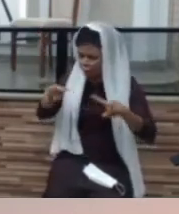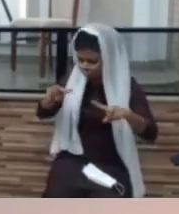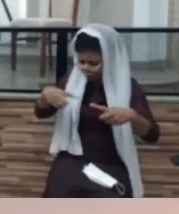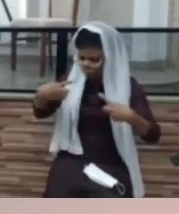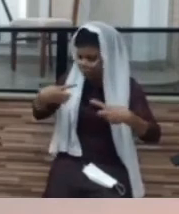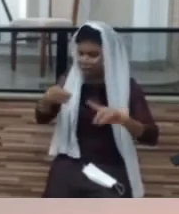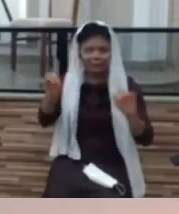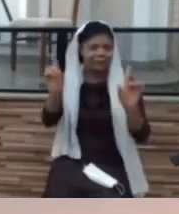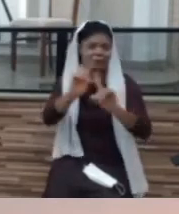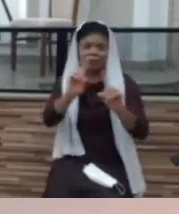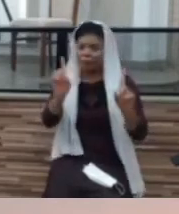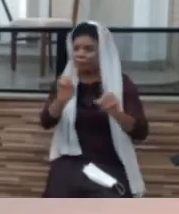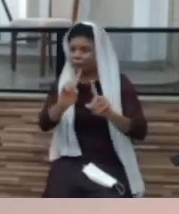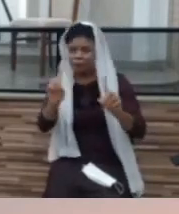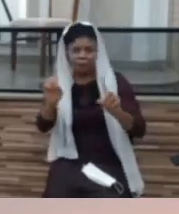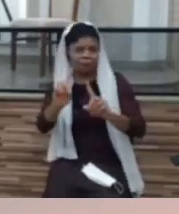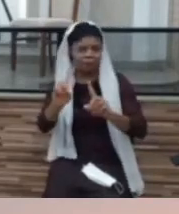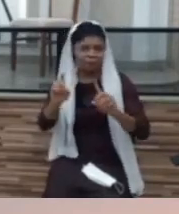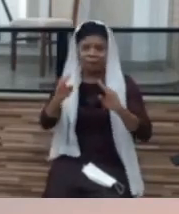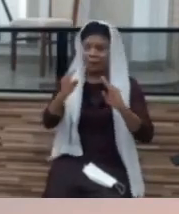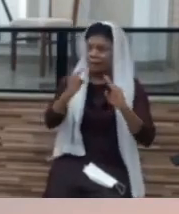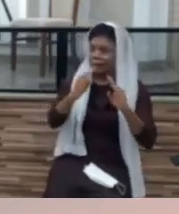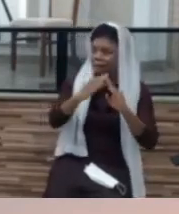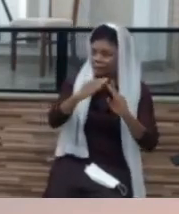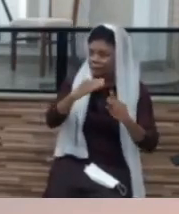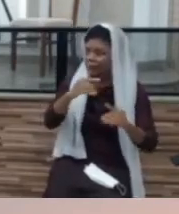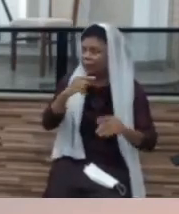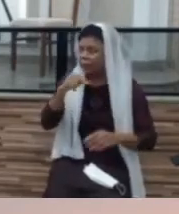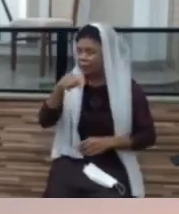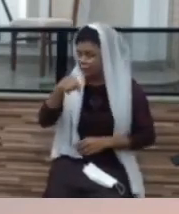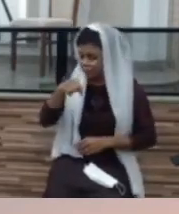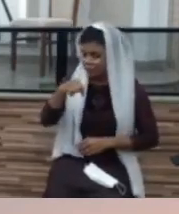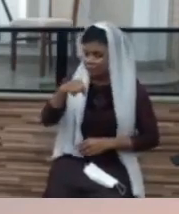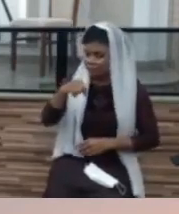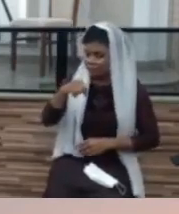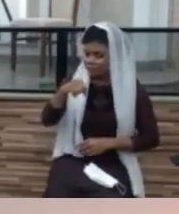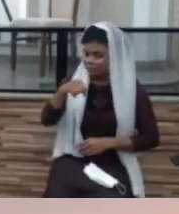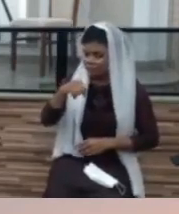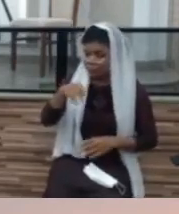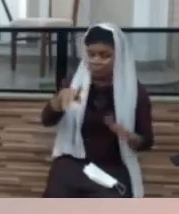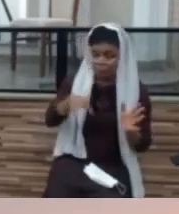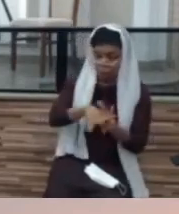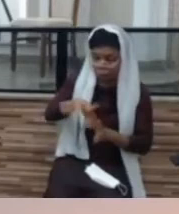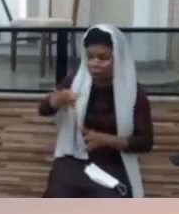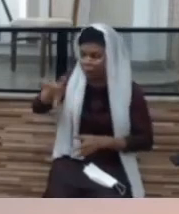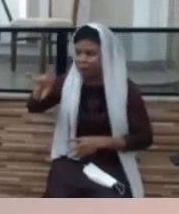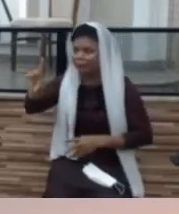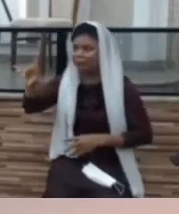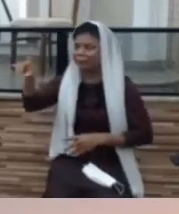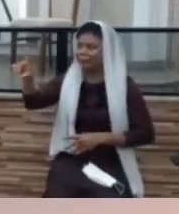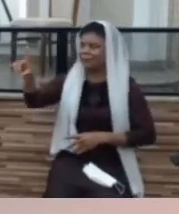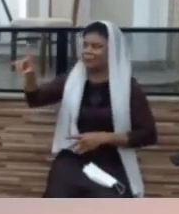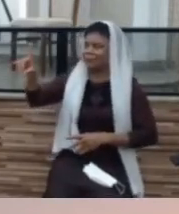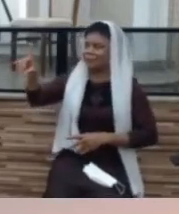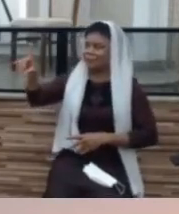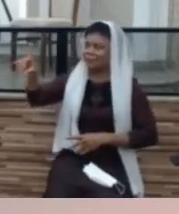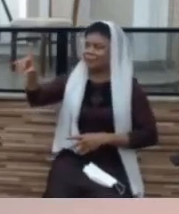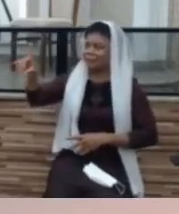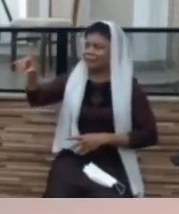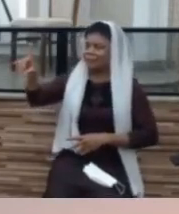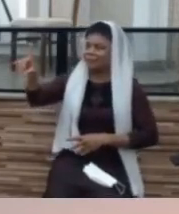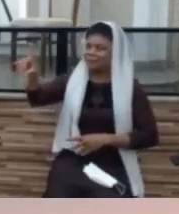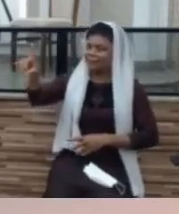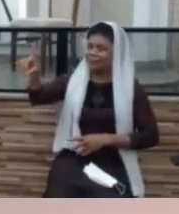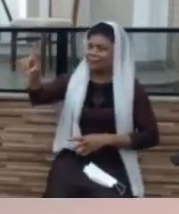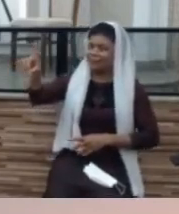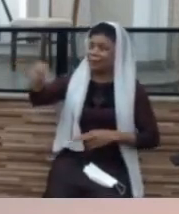de Deus é o lugar daquilo que é de Deus, irmãos. E hoje, se tiver alguma coisa aqui, irmãos, já, irmãos,